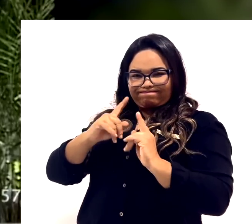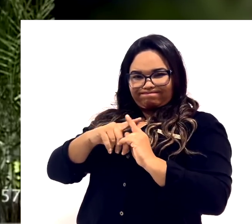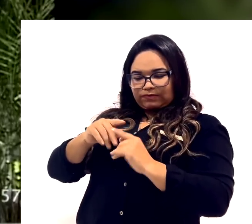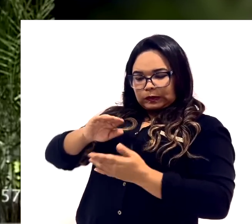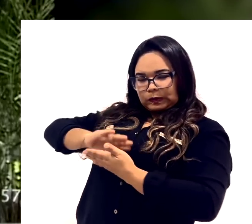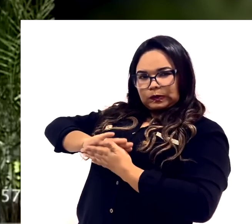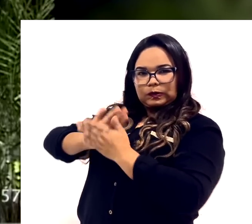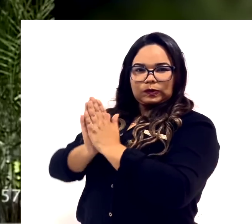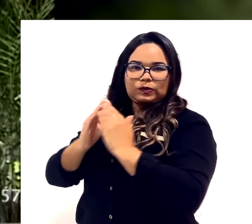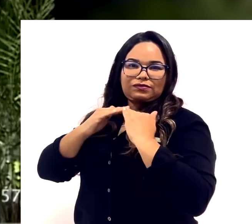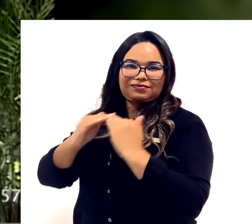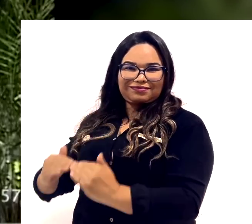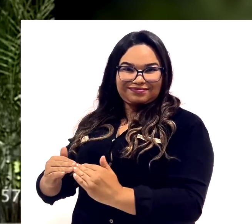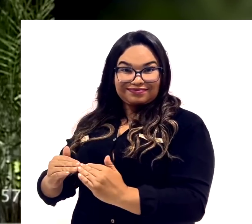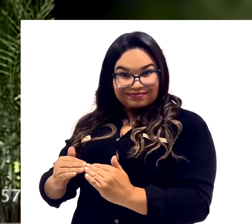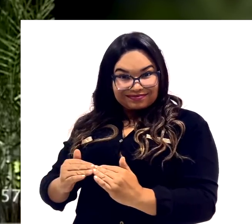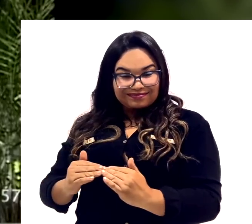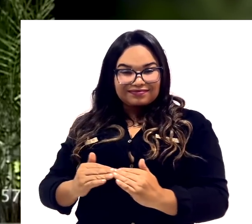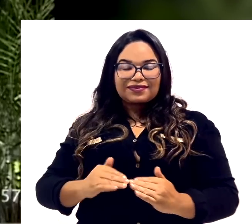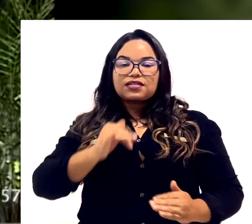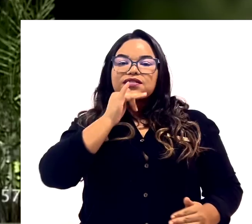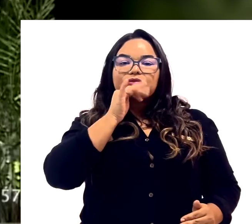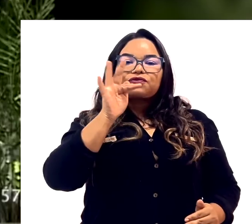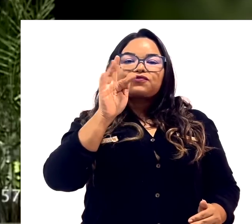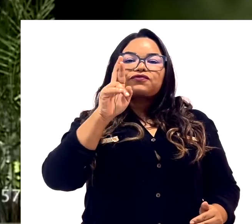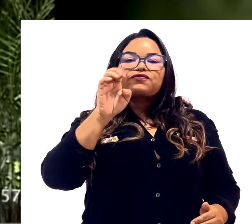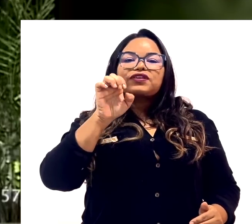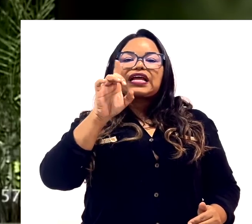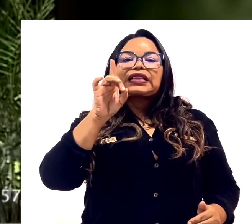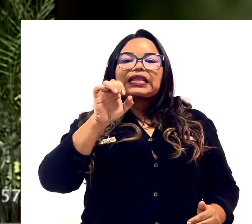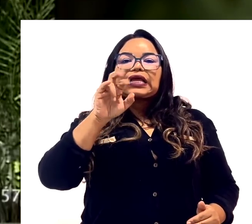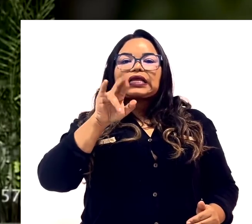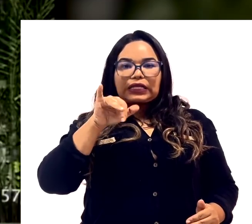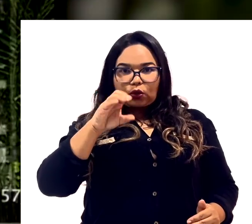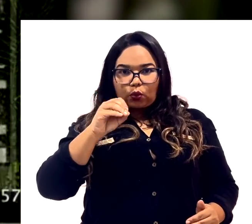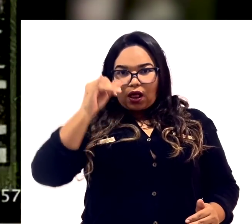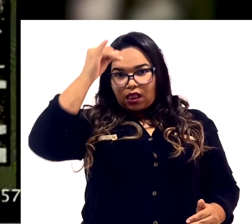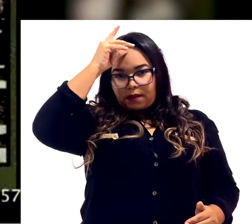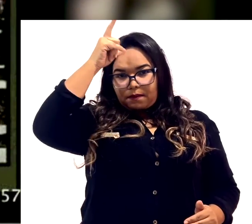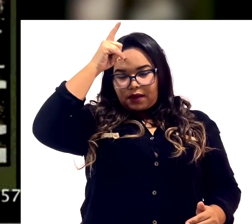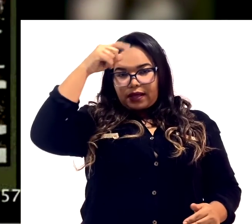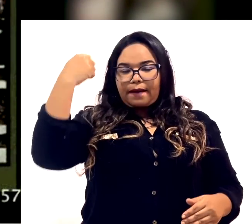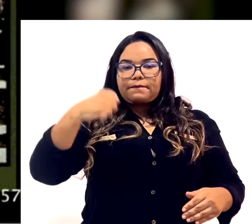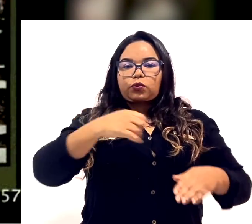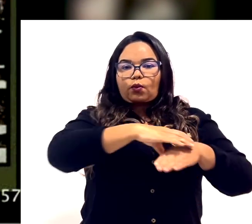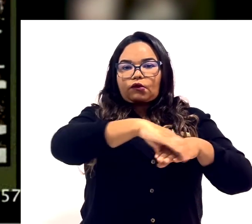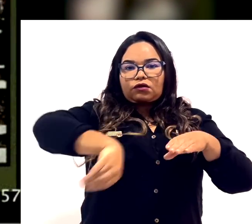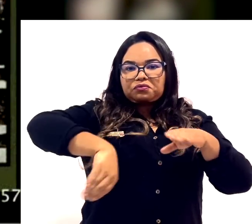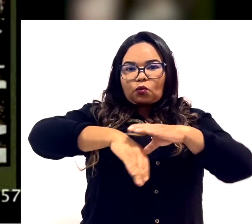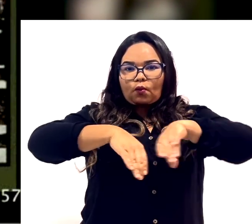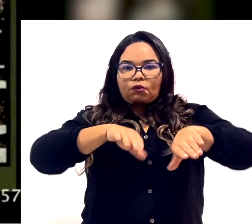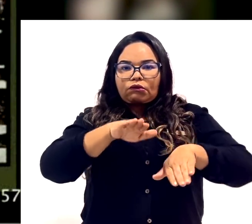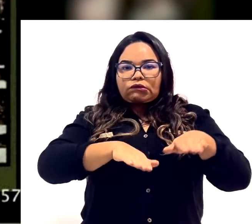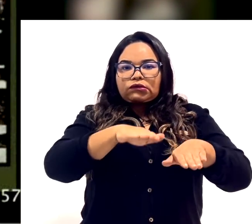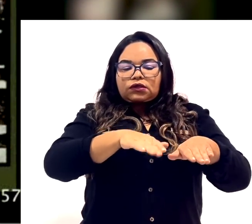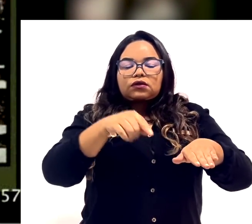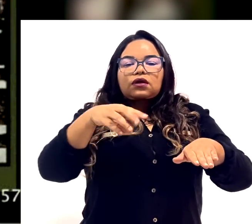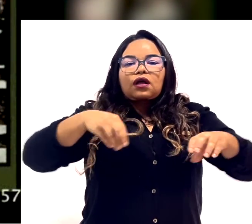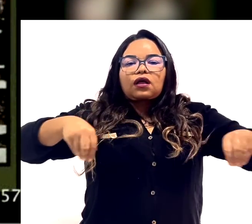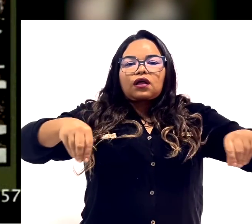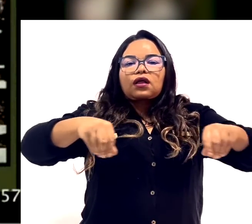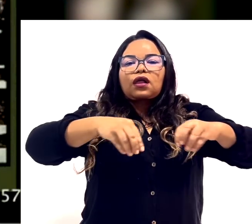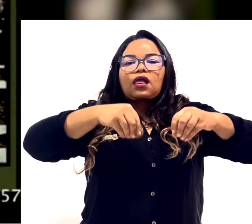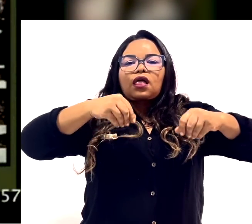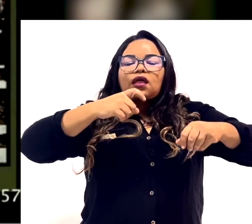Se não, eles tinham que finalmente vir, como Frederico da Alemanha, que teve que ficar descalço, na neve, à espera de